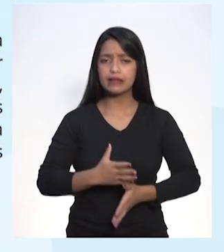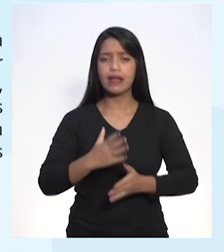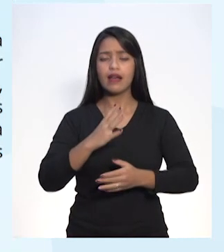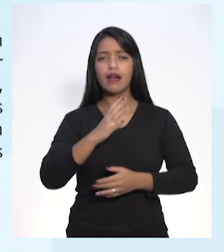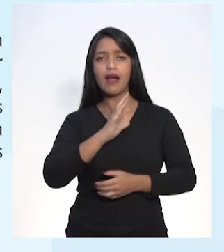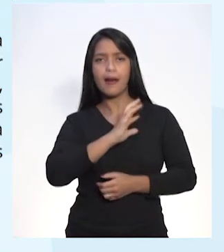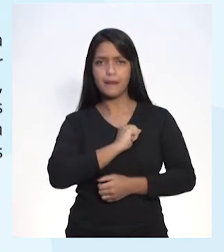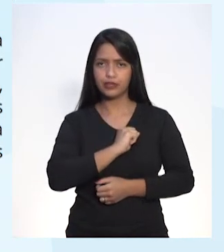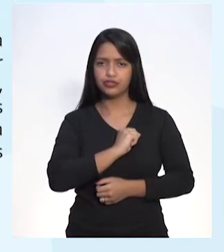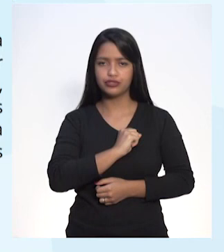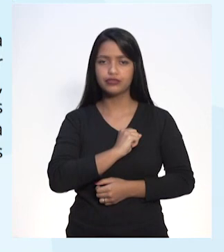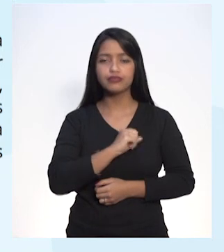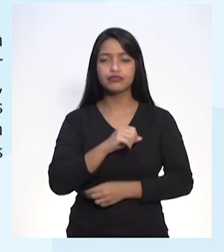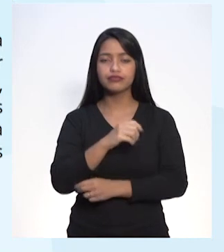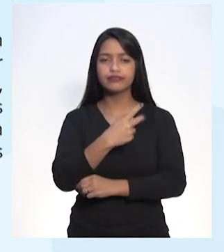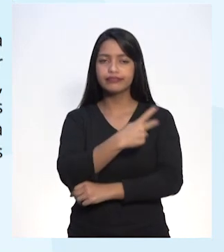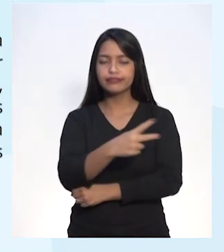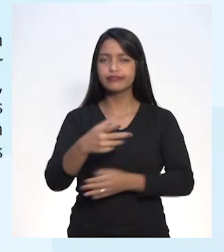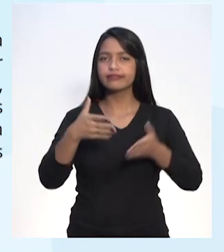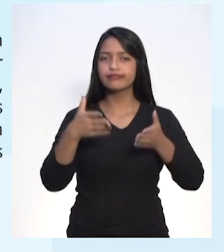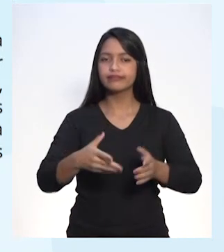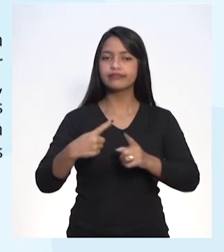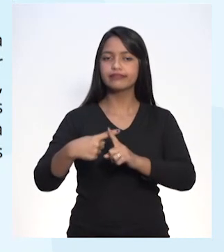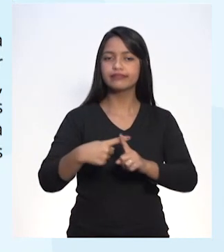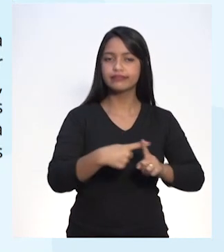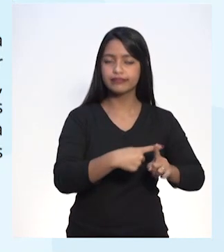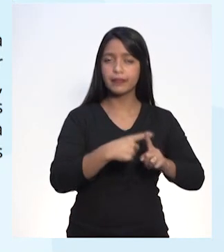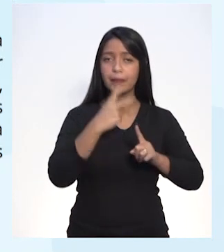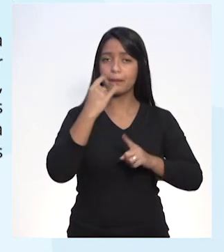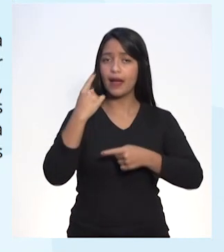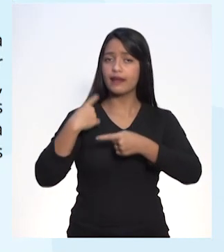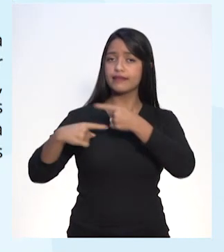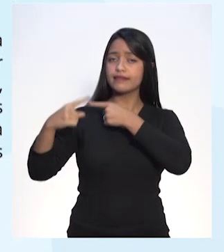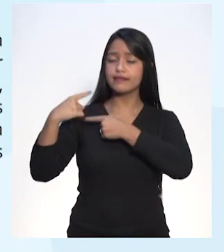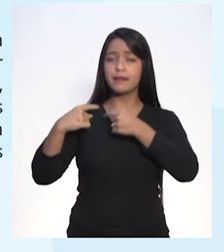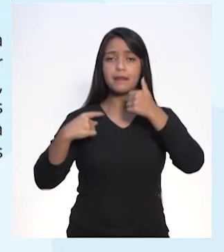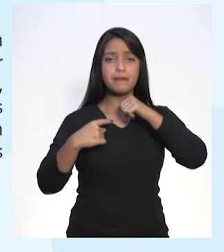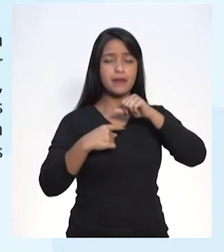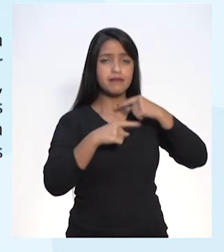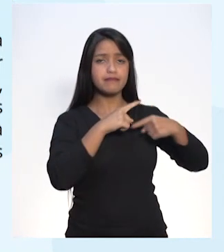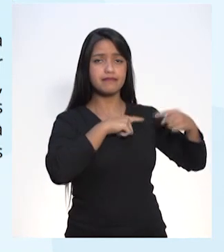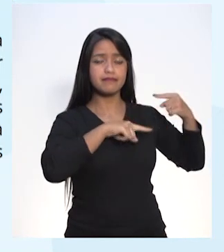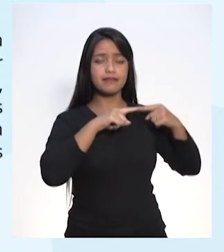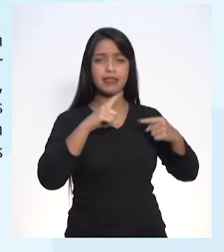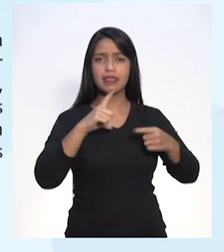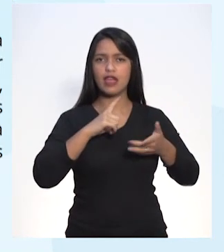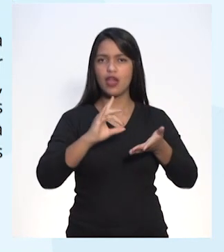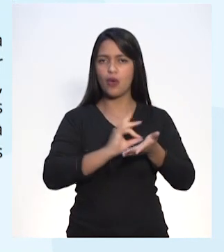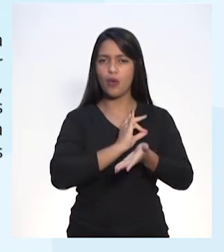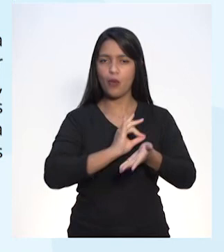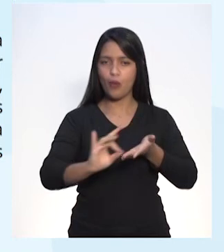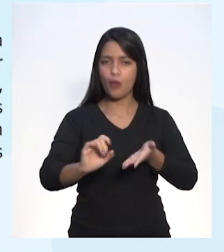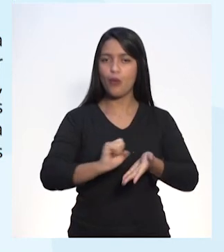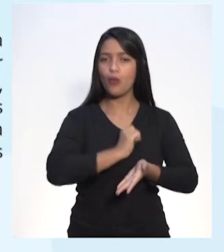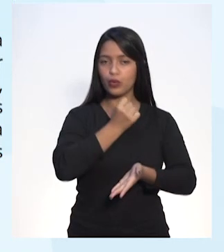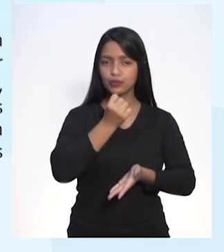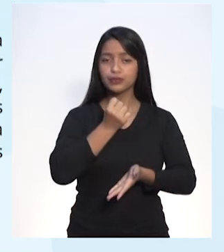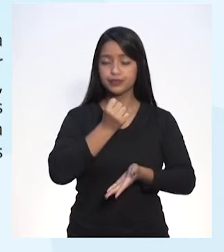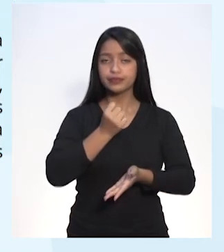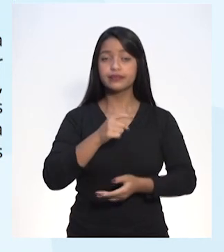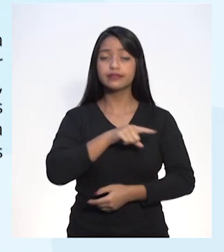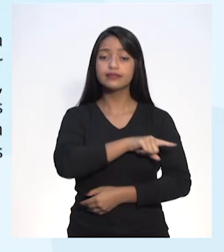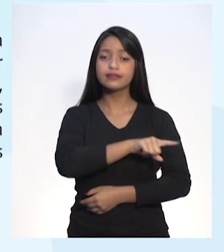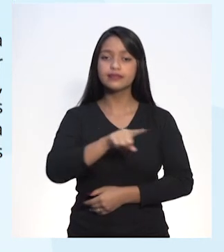ler. Texto 2. Coro. 2 casas iguais em dignidade, na